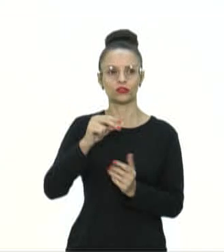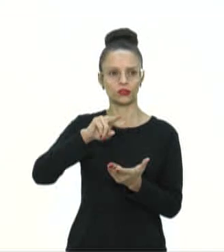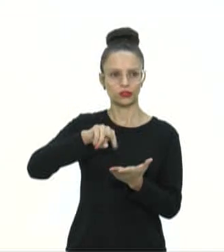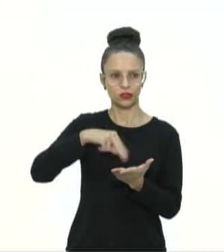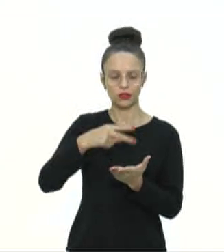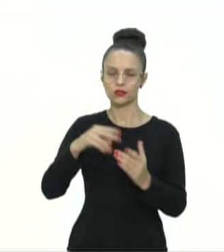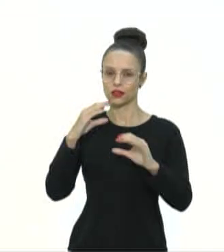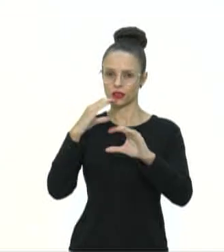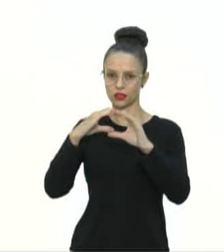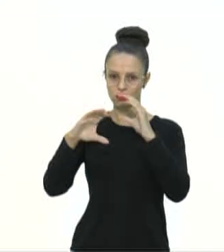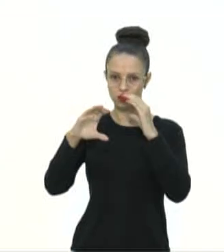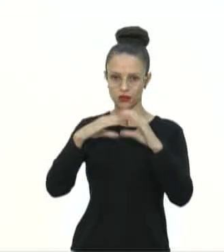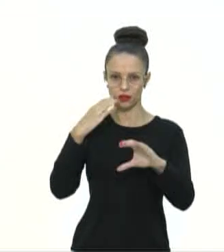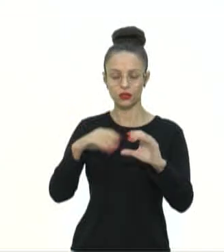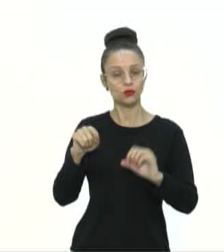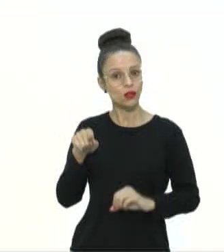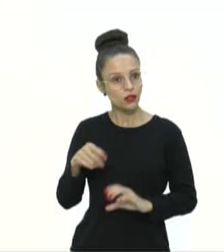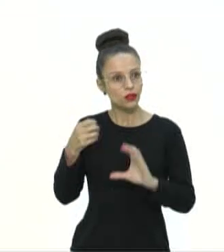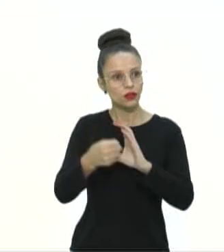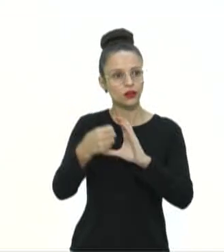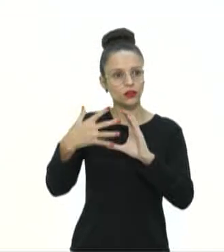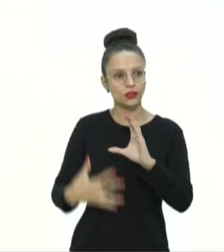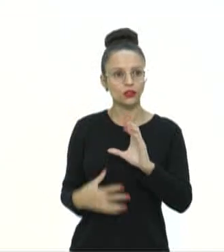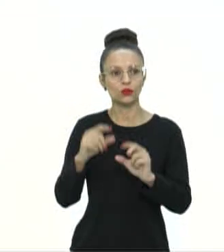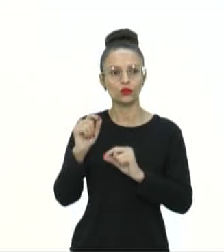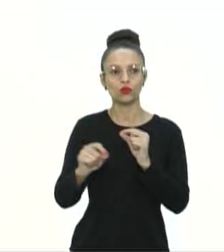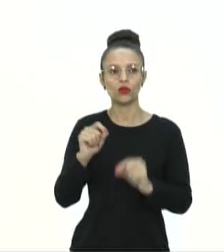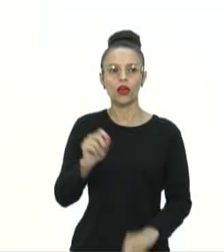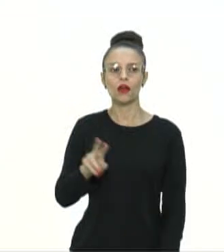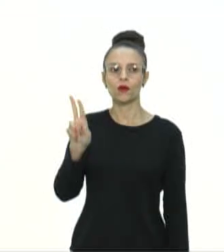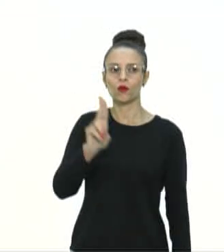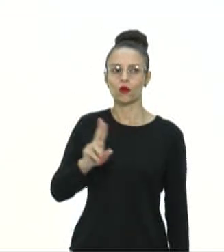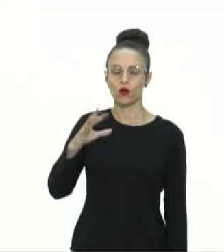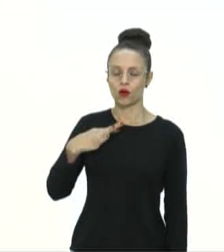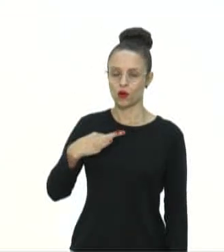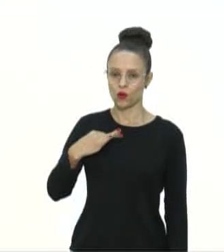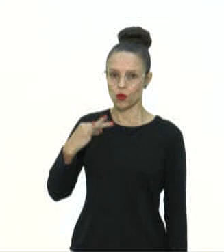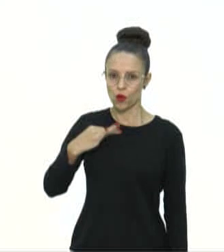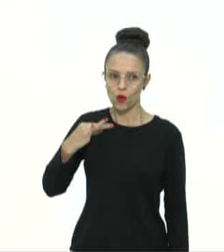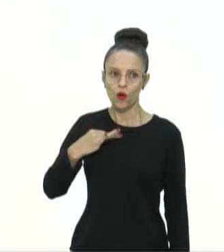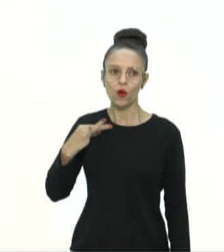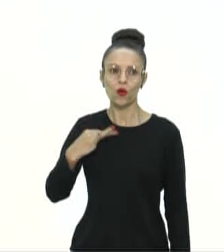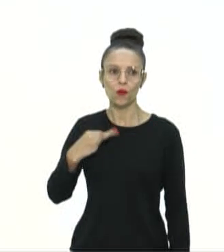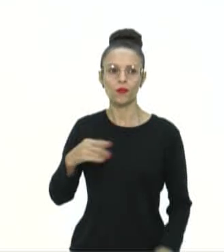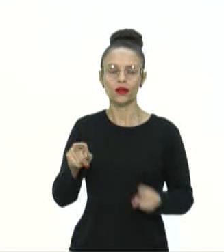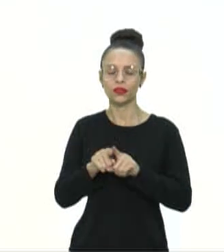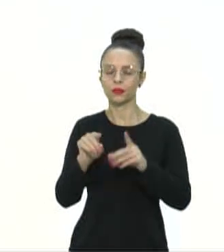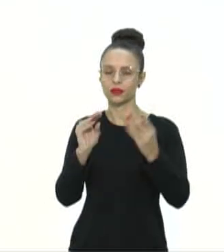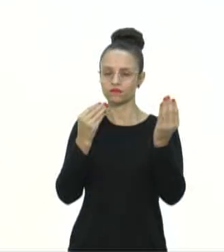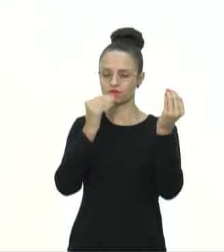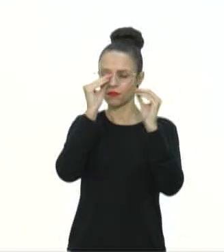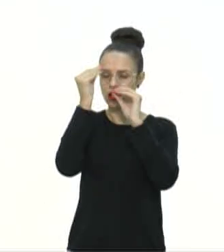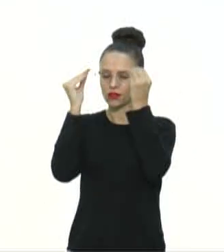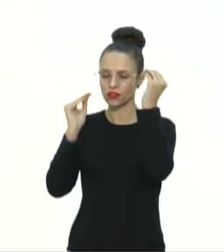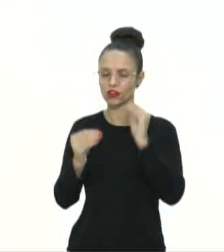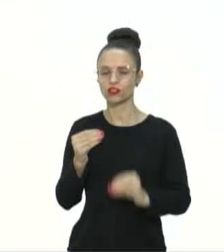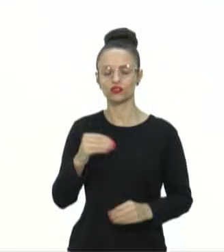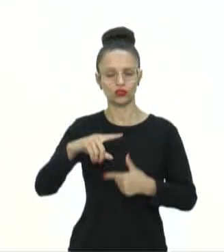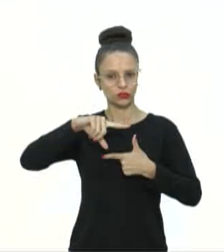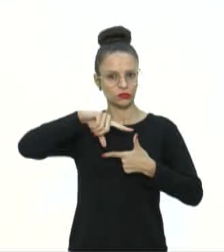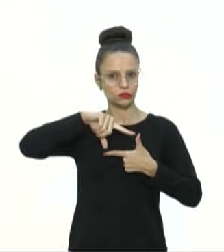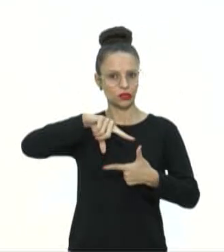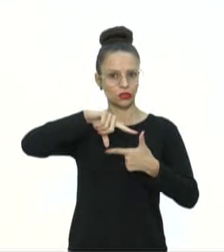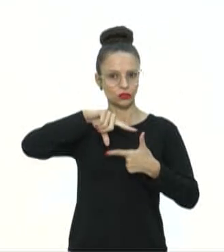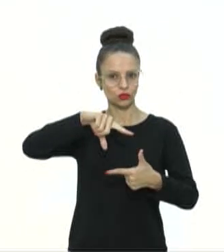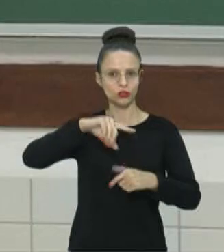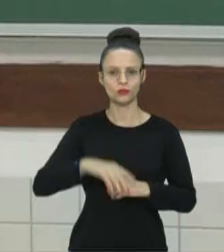e cantam e se caracterizam destinadamente pelos trajes e maquiagens